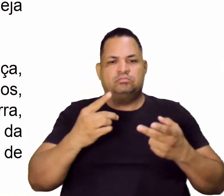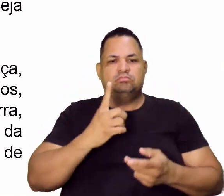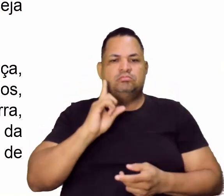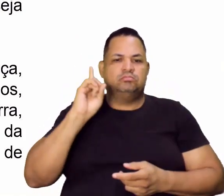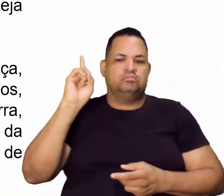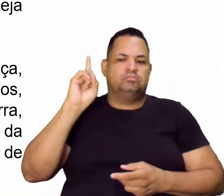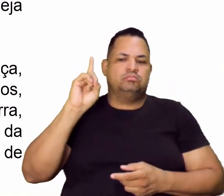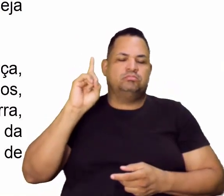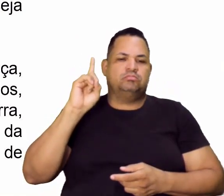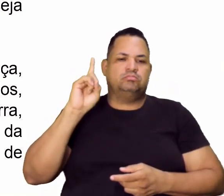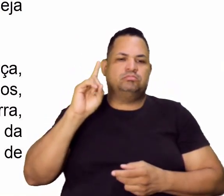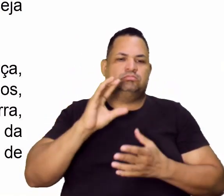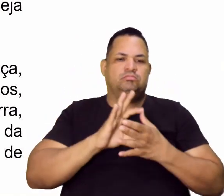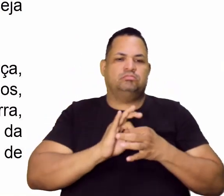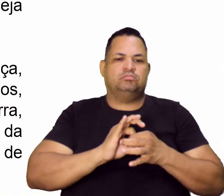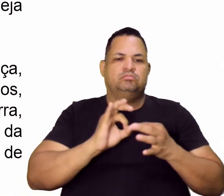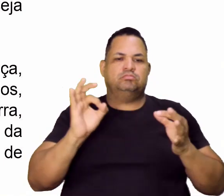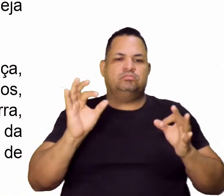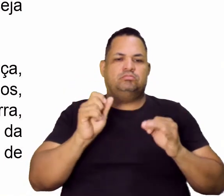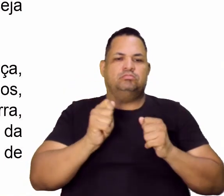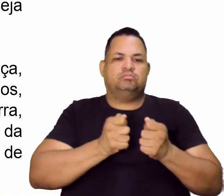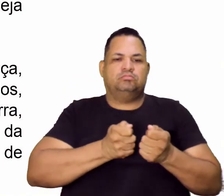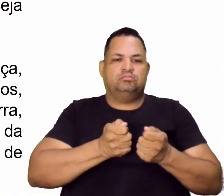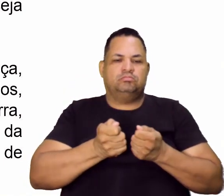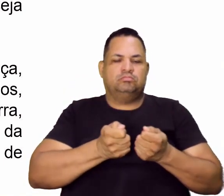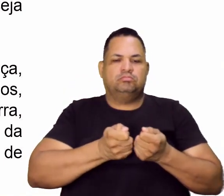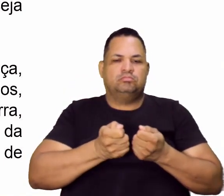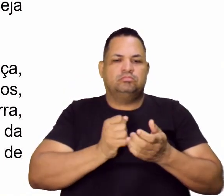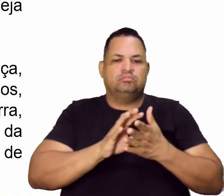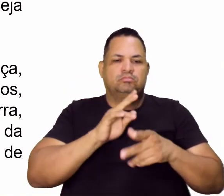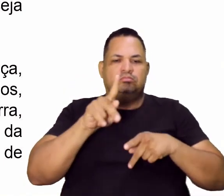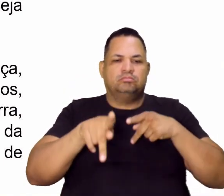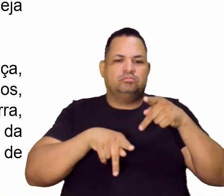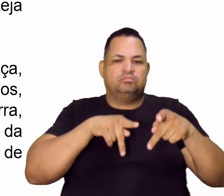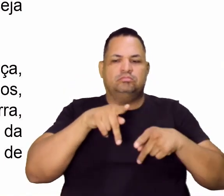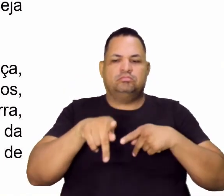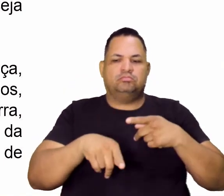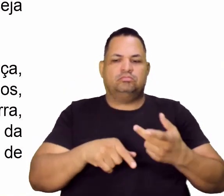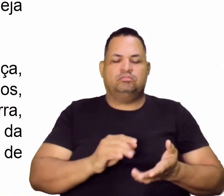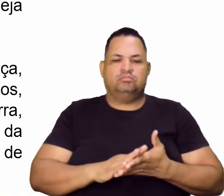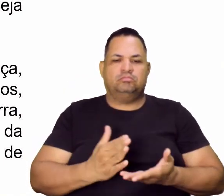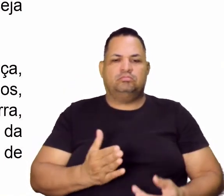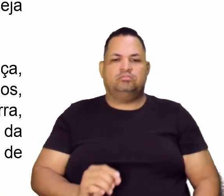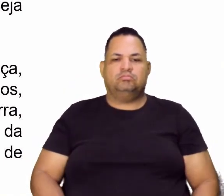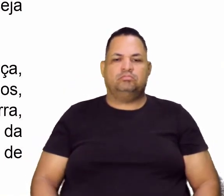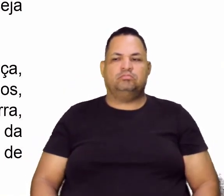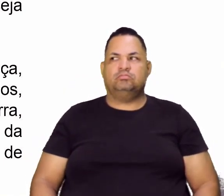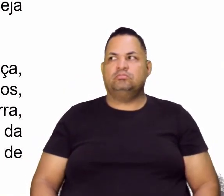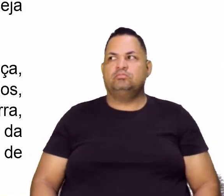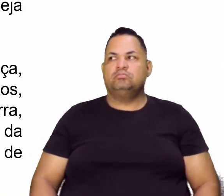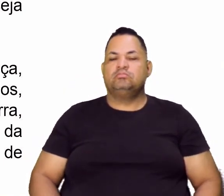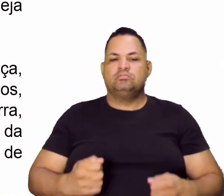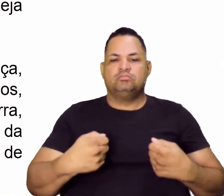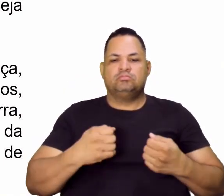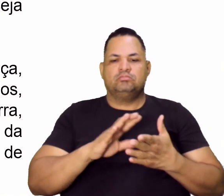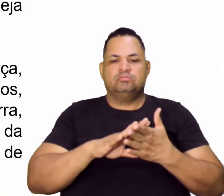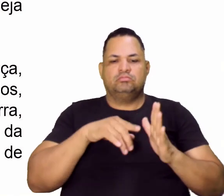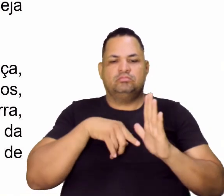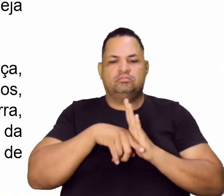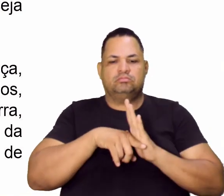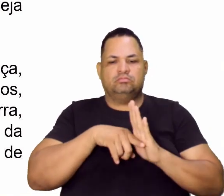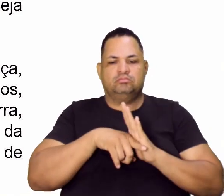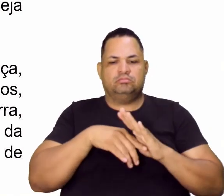obra, A Liberdade Guiando o Povo. Tem muitas outras questões aí que vocês podem pesquisar